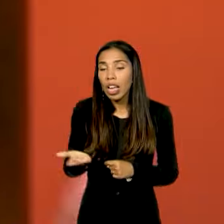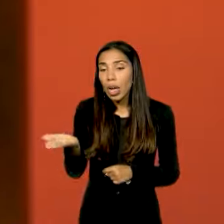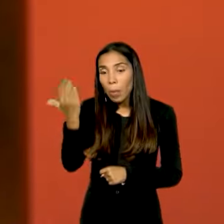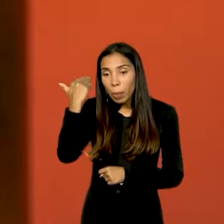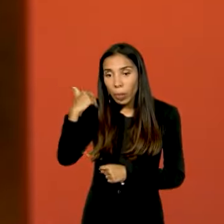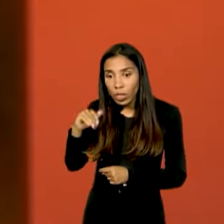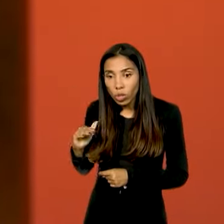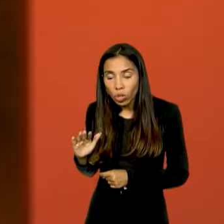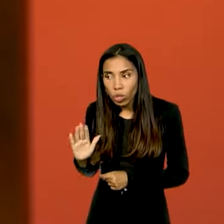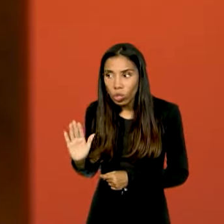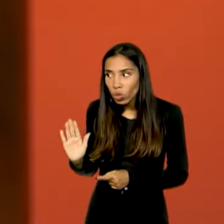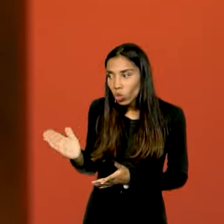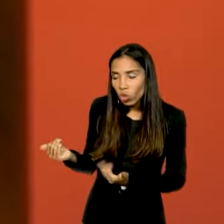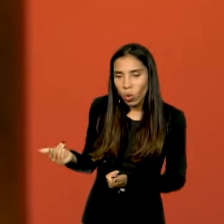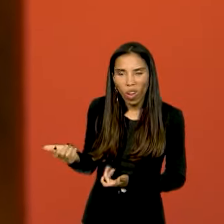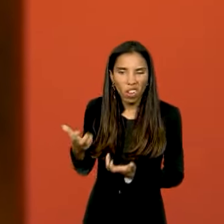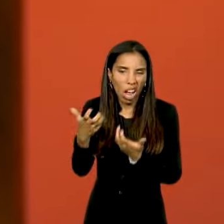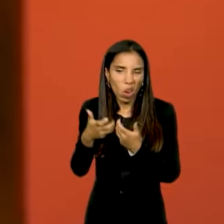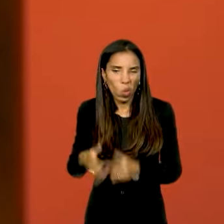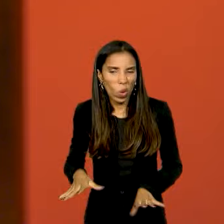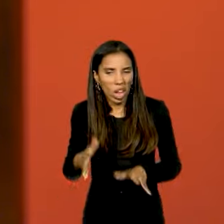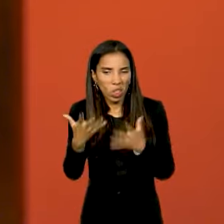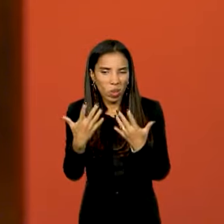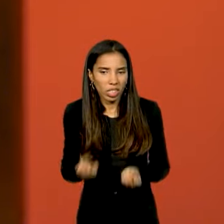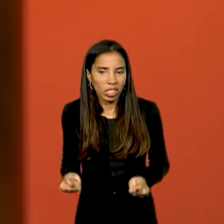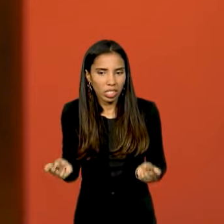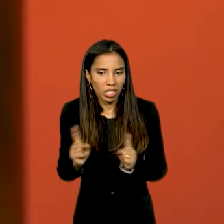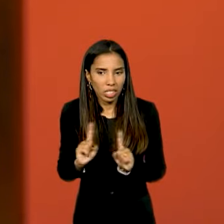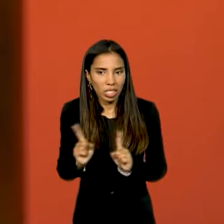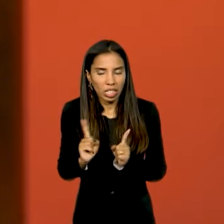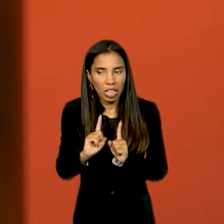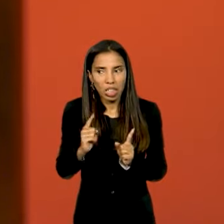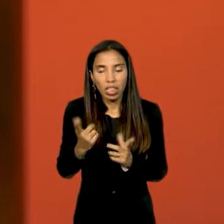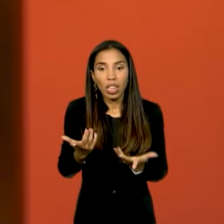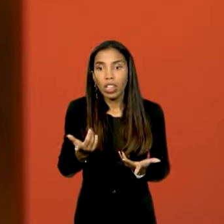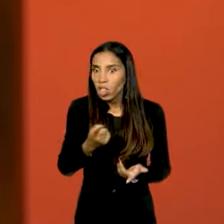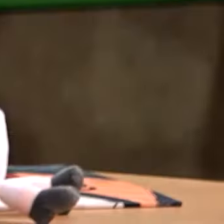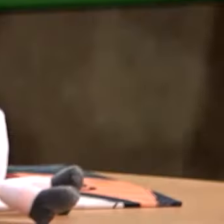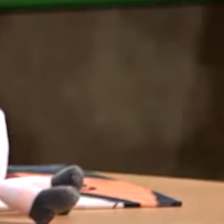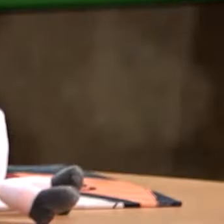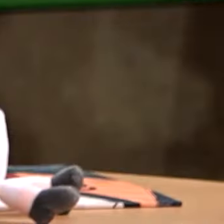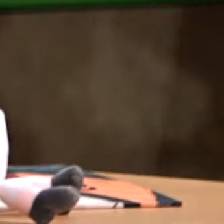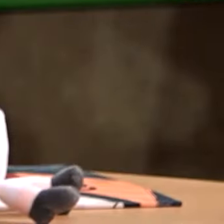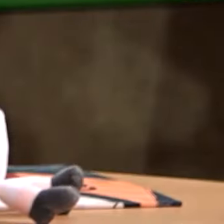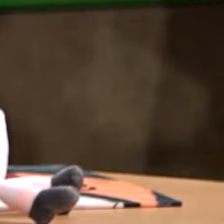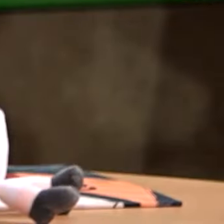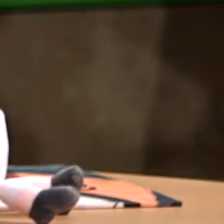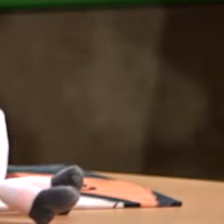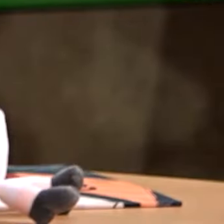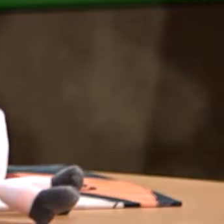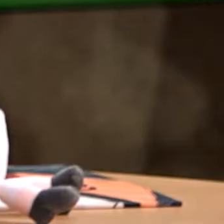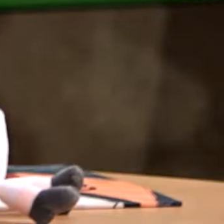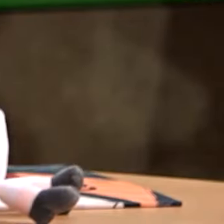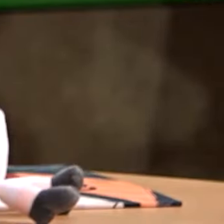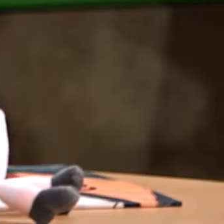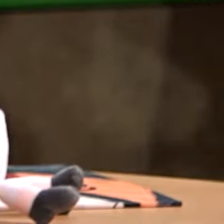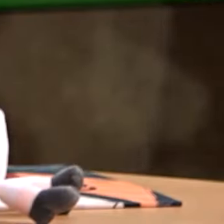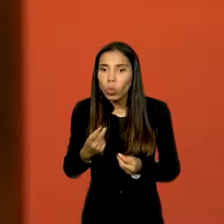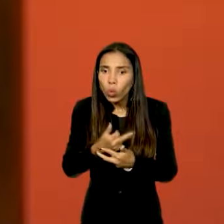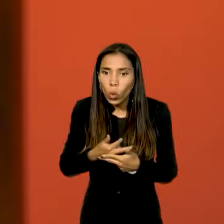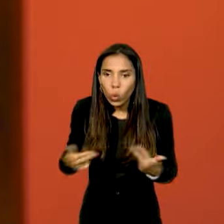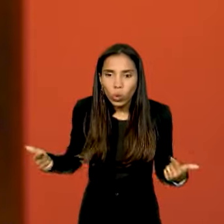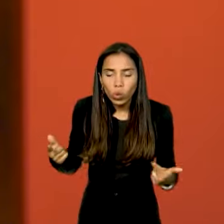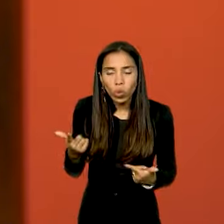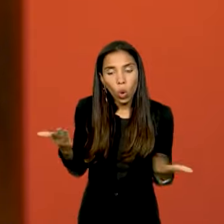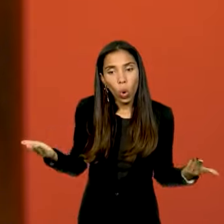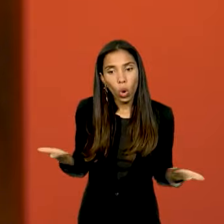eles renegam às vezes, né? Tem uma certa vergonha e, assim, isso passa longe da gente. A gente é muito grato porque a gente sabe que muitas das coisas que a